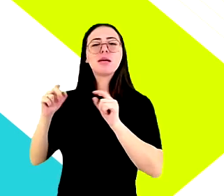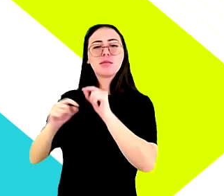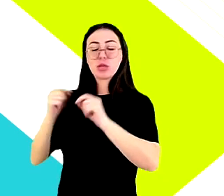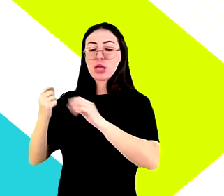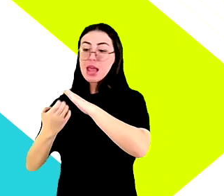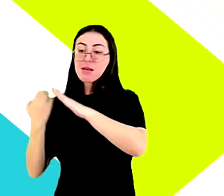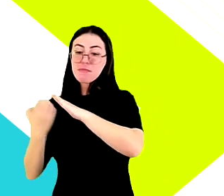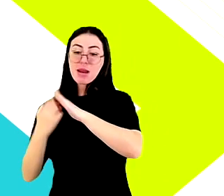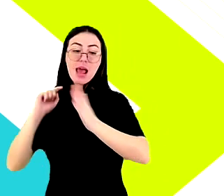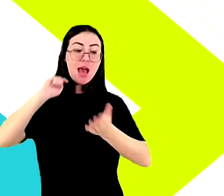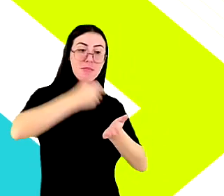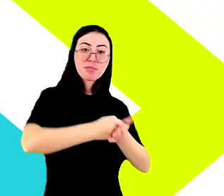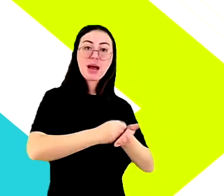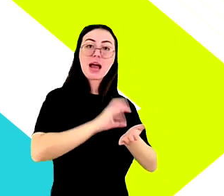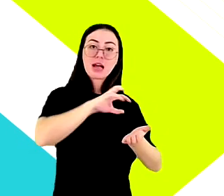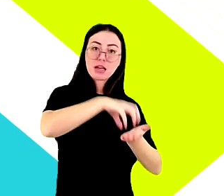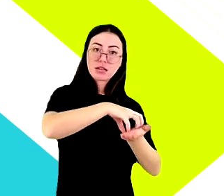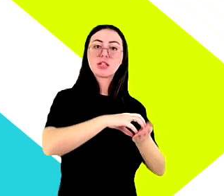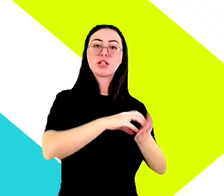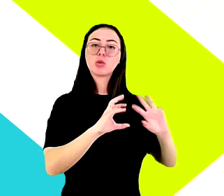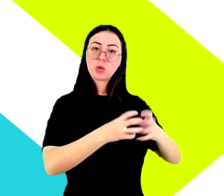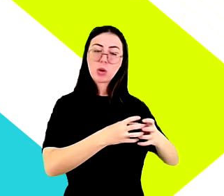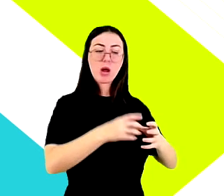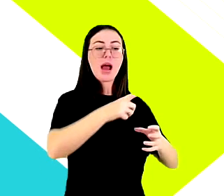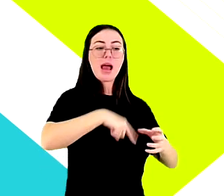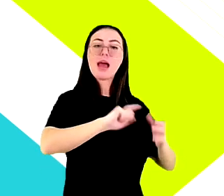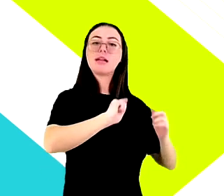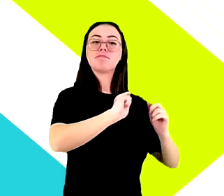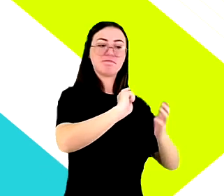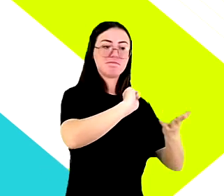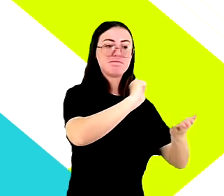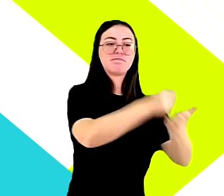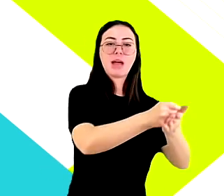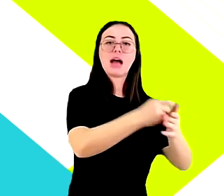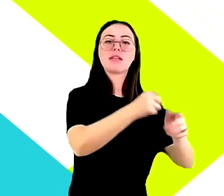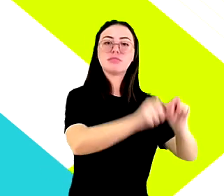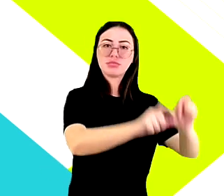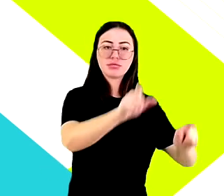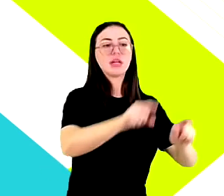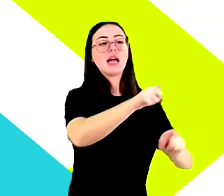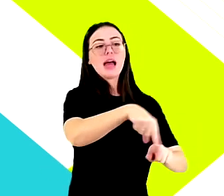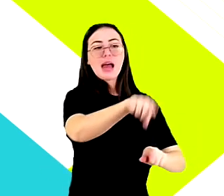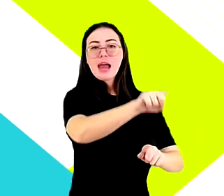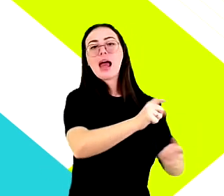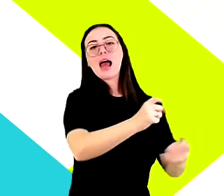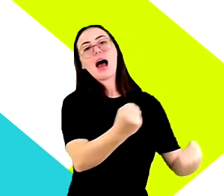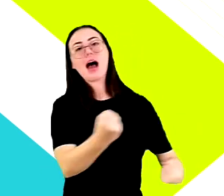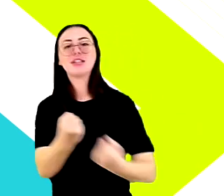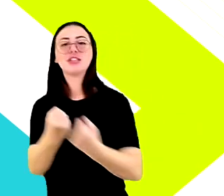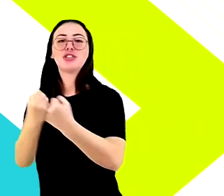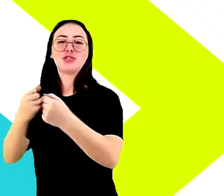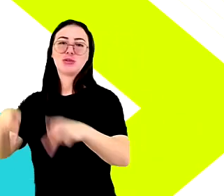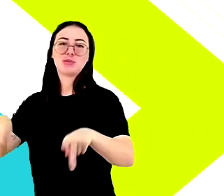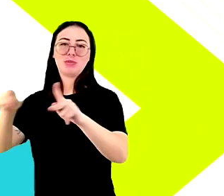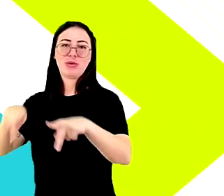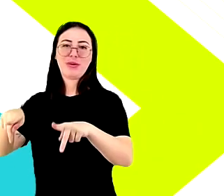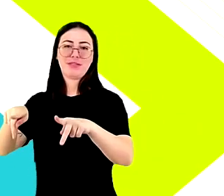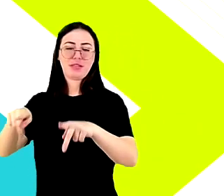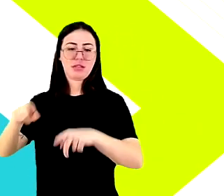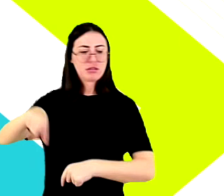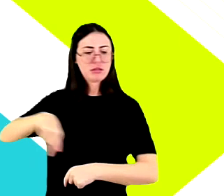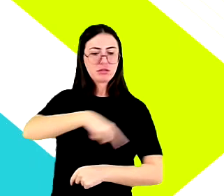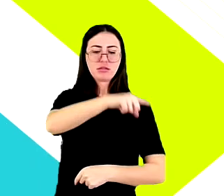gente quisesse mudar o mercado pequenininho do jeito que a gente era e ainda é, a gente precisaria trabalhar com as empresas.